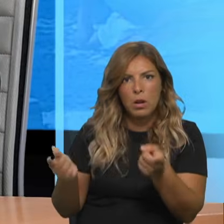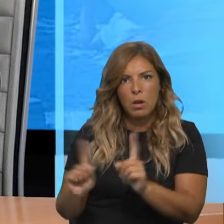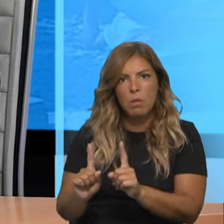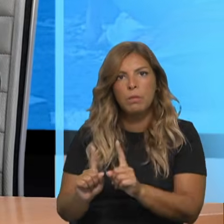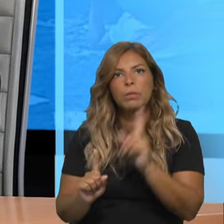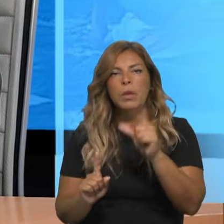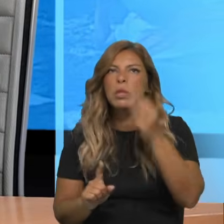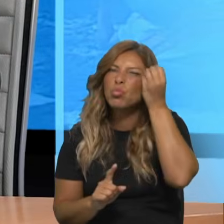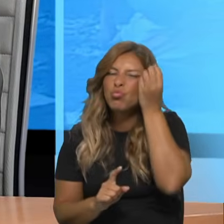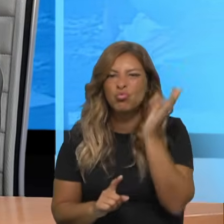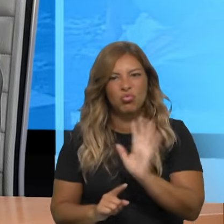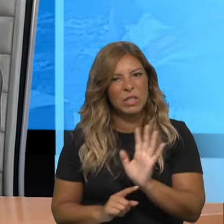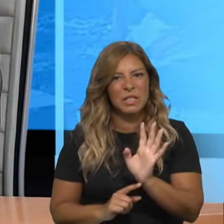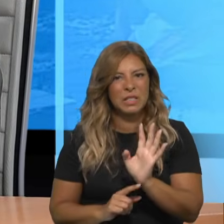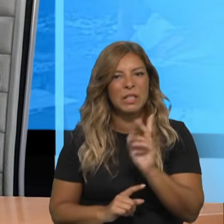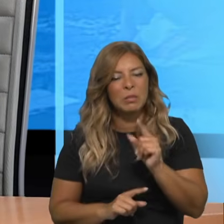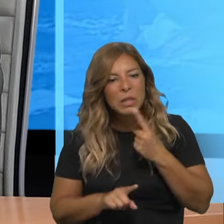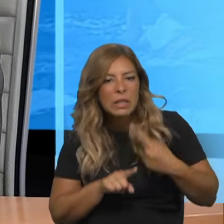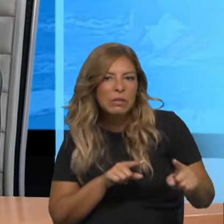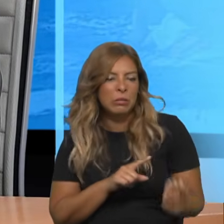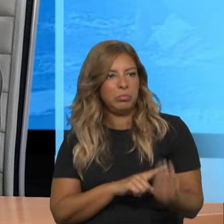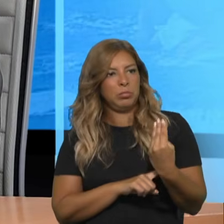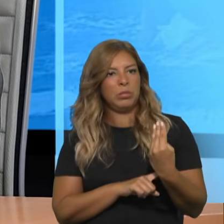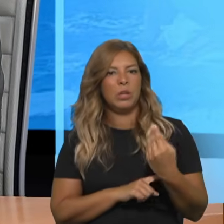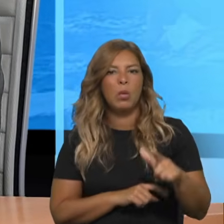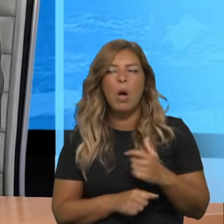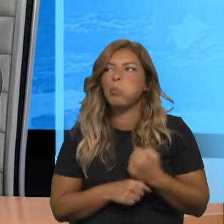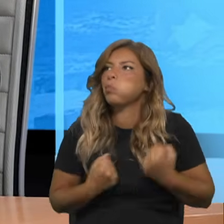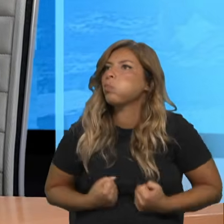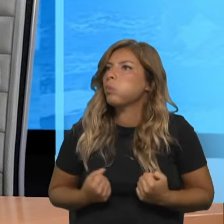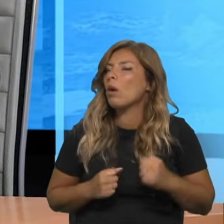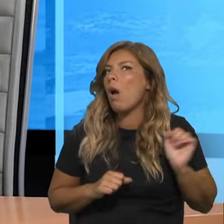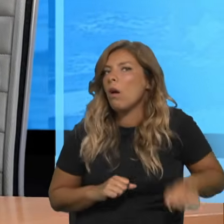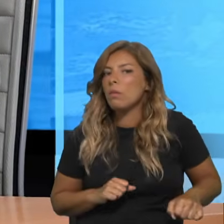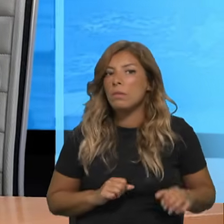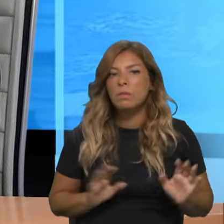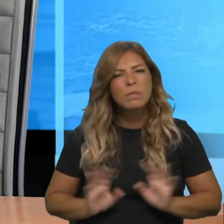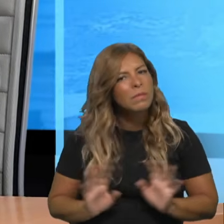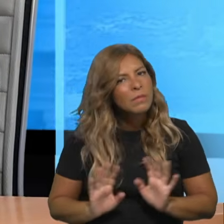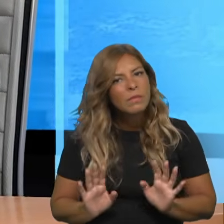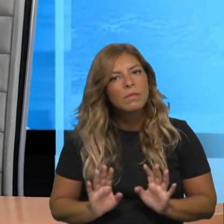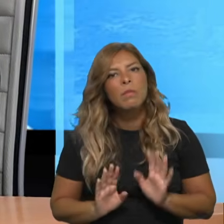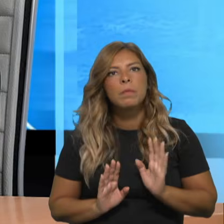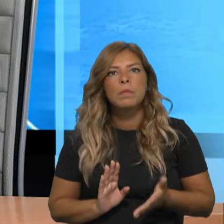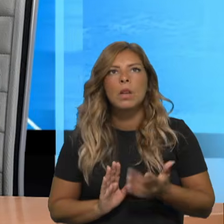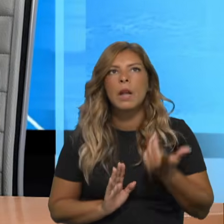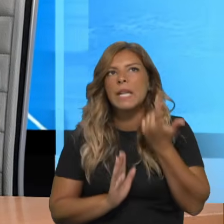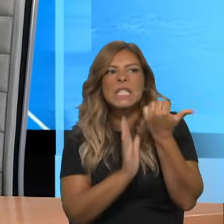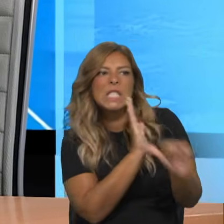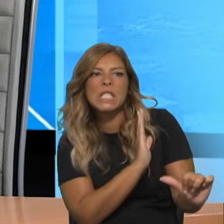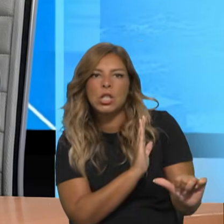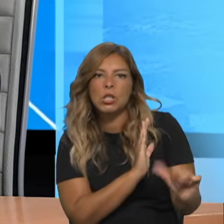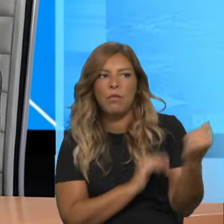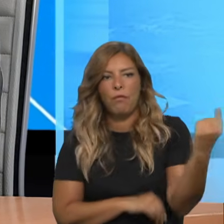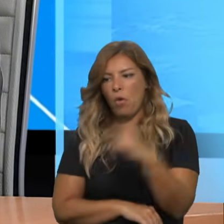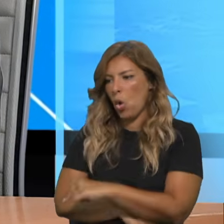no esquecimento, na indiferença, como se não houvesse nada a fazer, como se essas pessoas tivessem que desistir de voltar aos seus